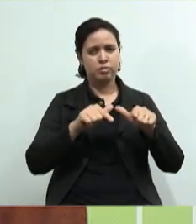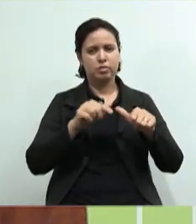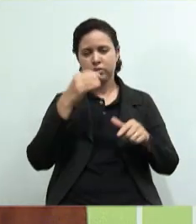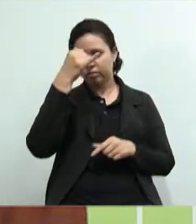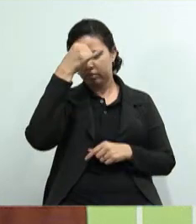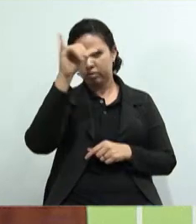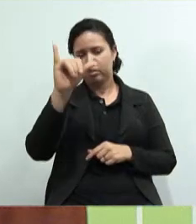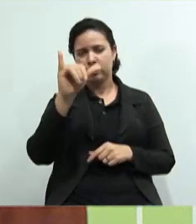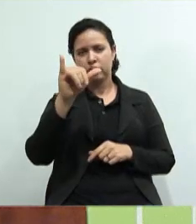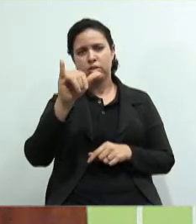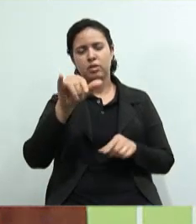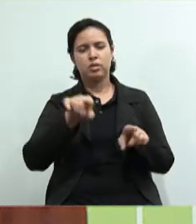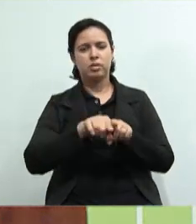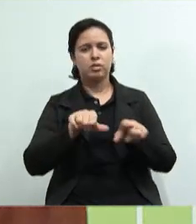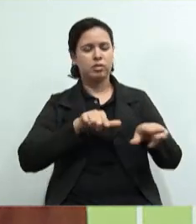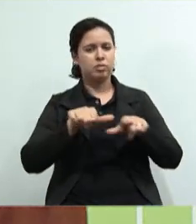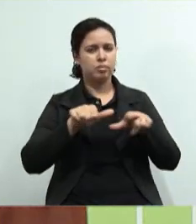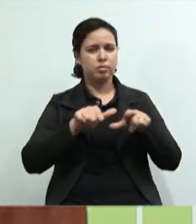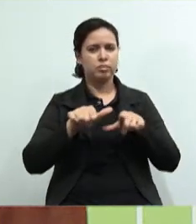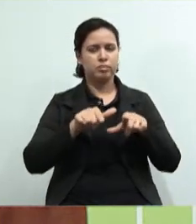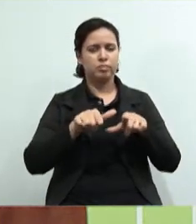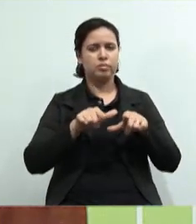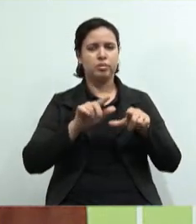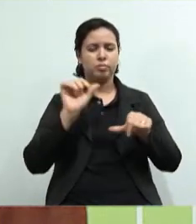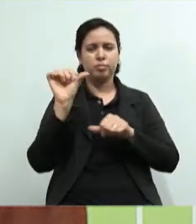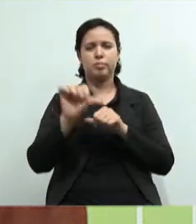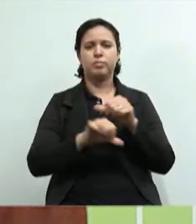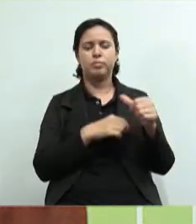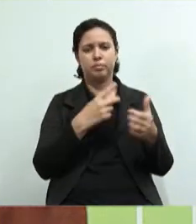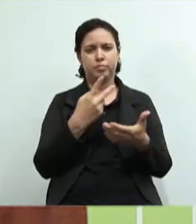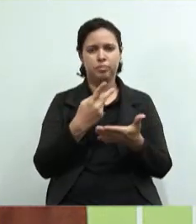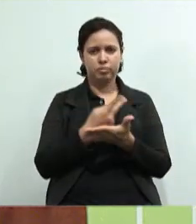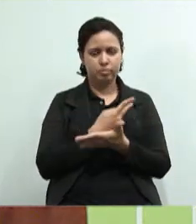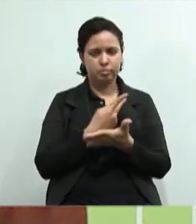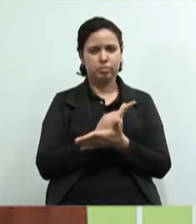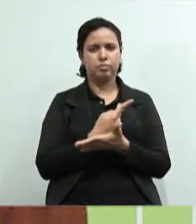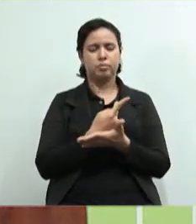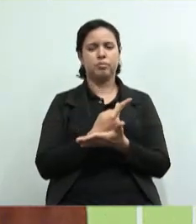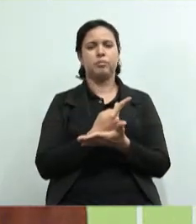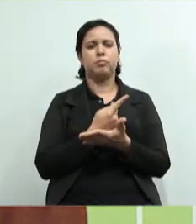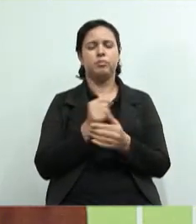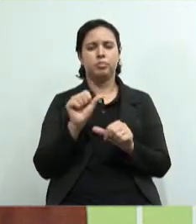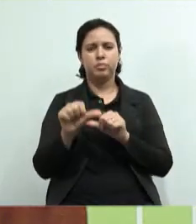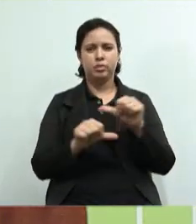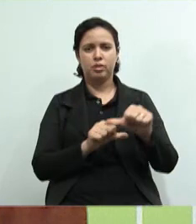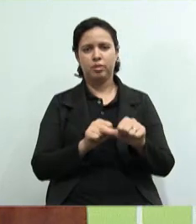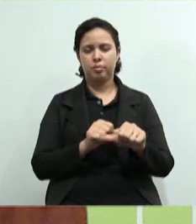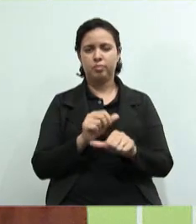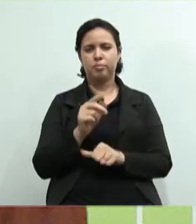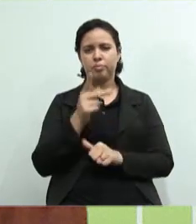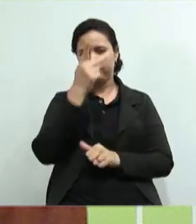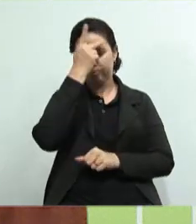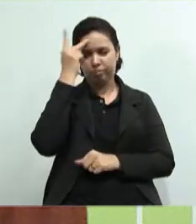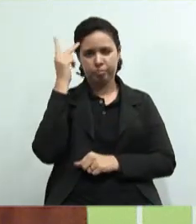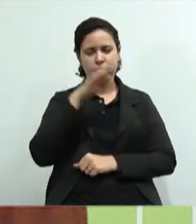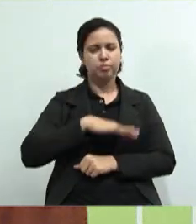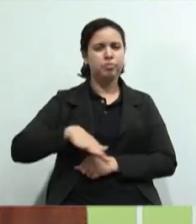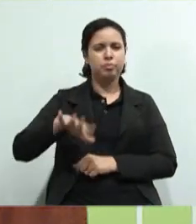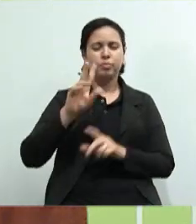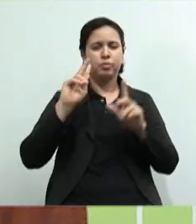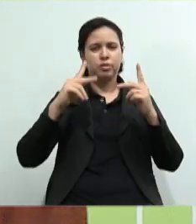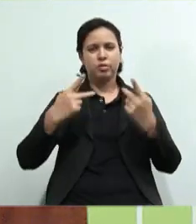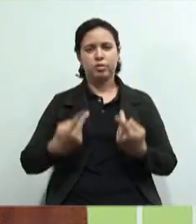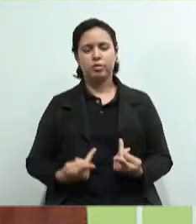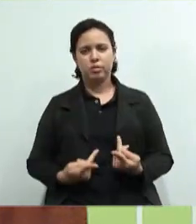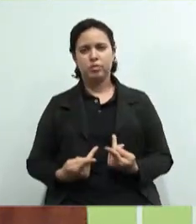ações corretivas. Ou seja, somos seres humanos, Podemos errar, mas não